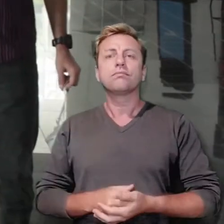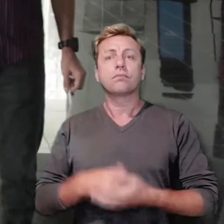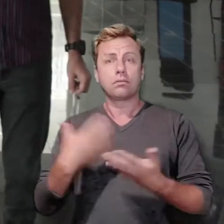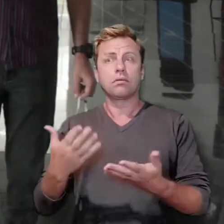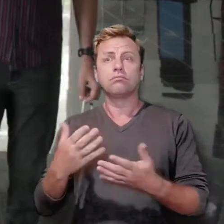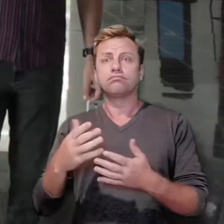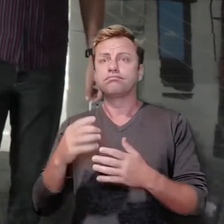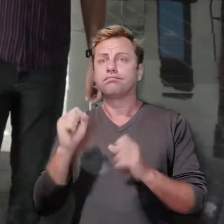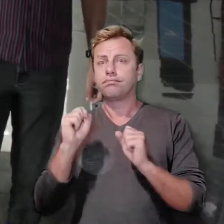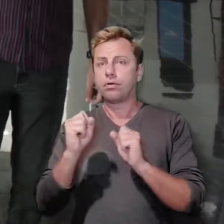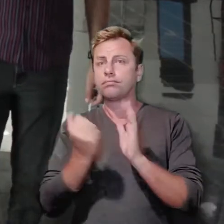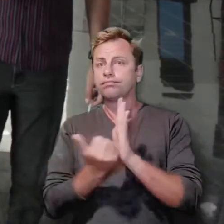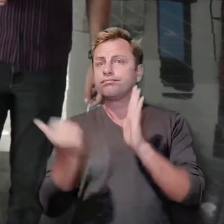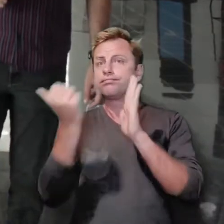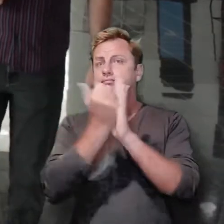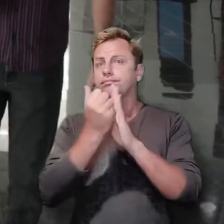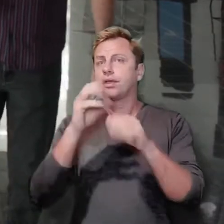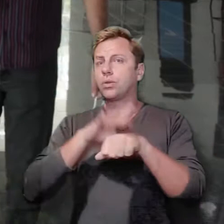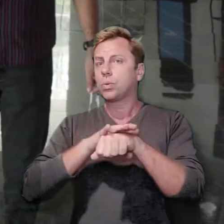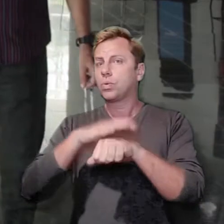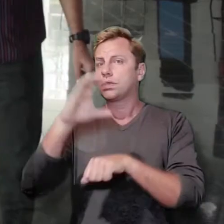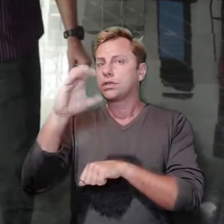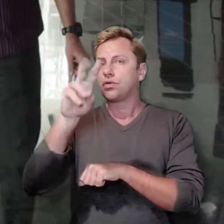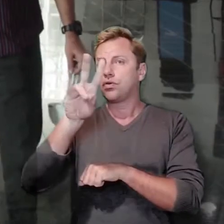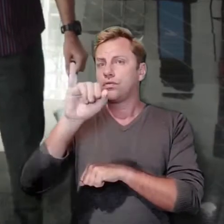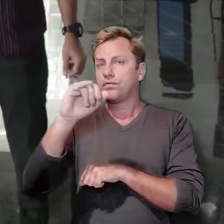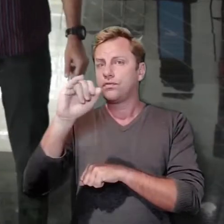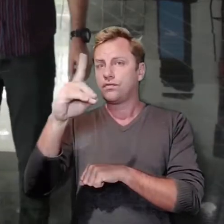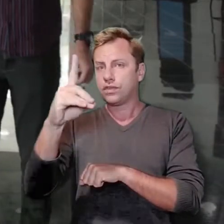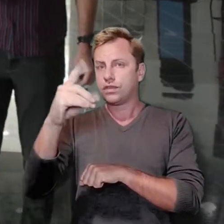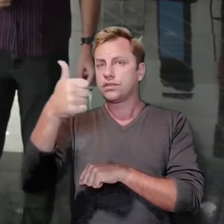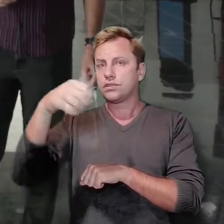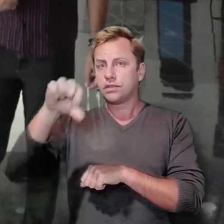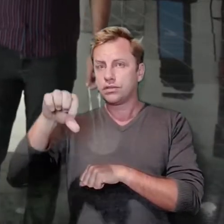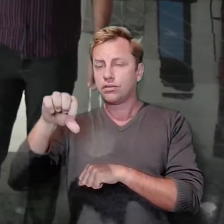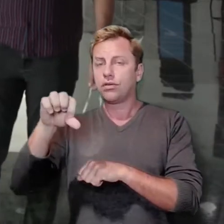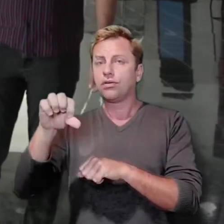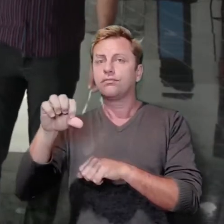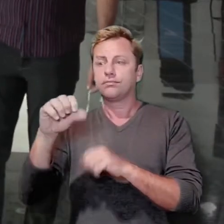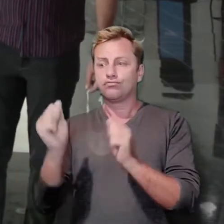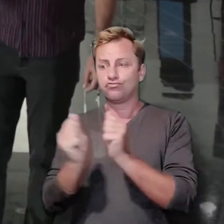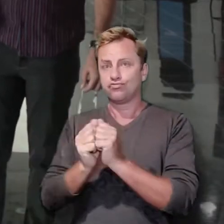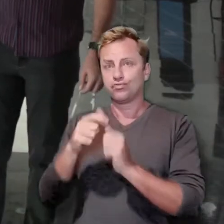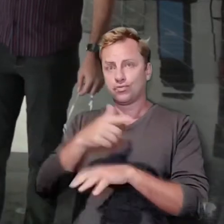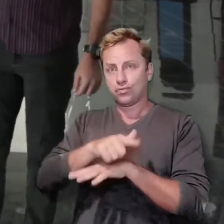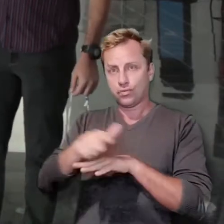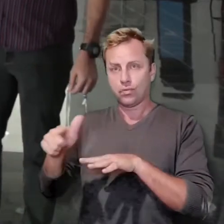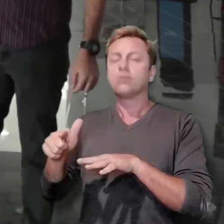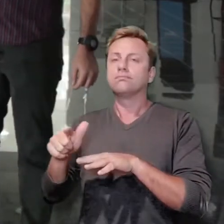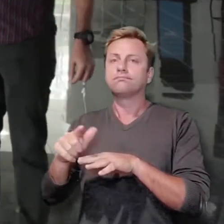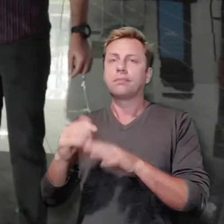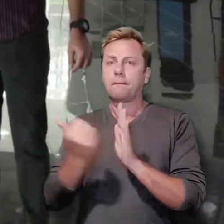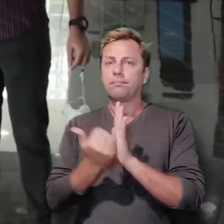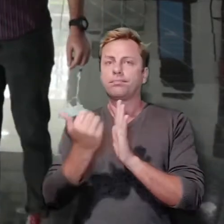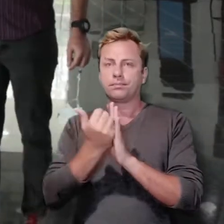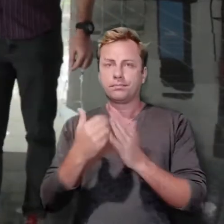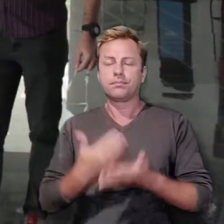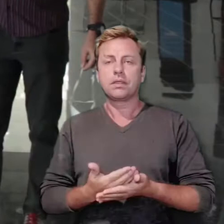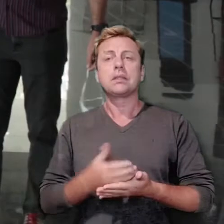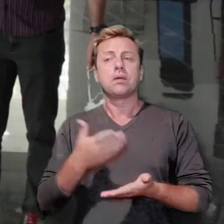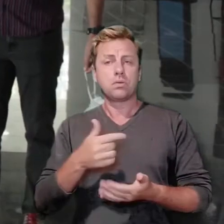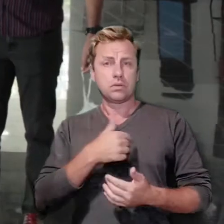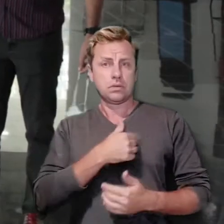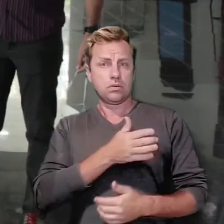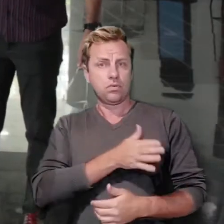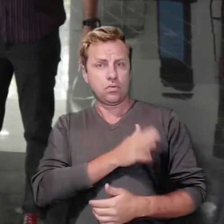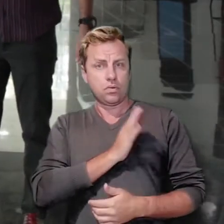a doença Covid-19 mais grave se você tiver essas comorbidades. Então, no nosso coração, quando